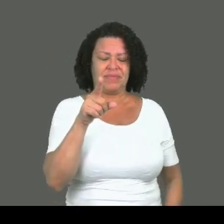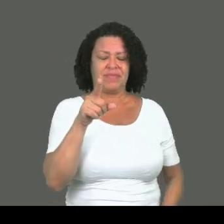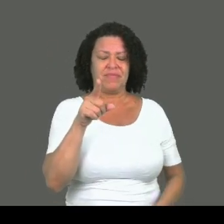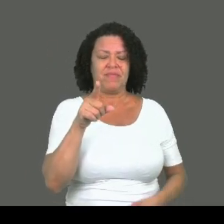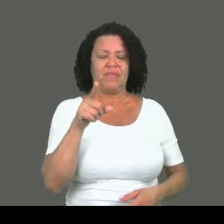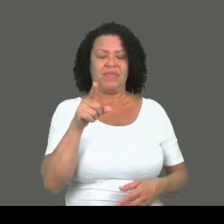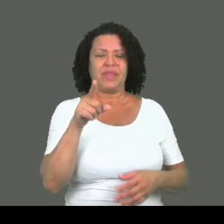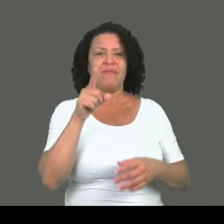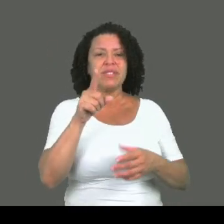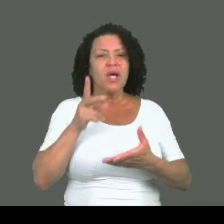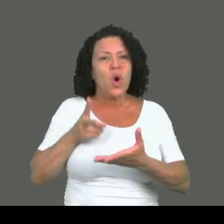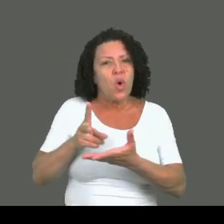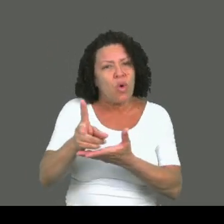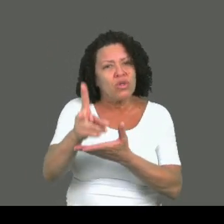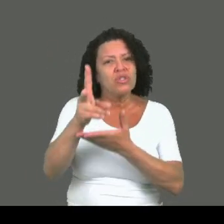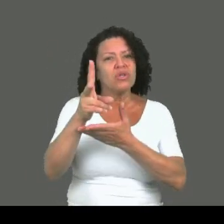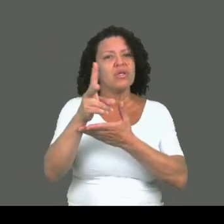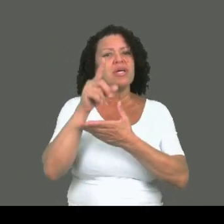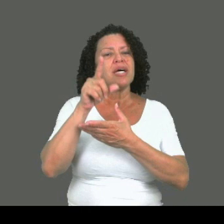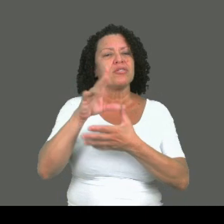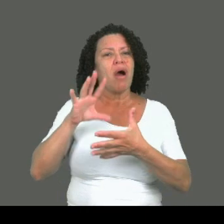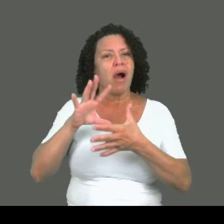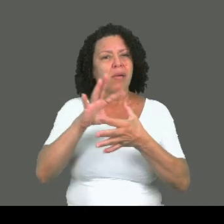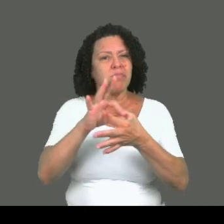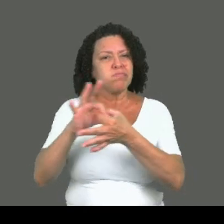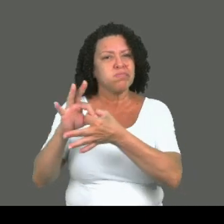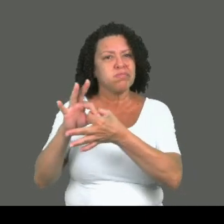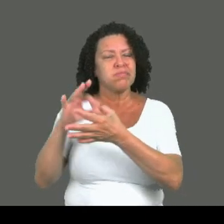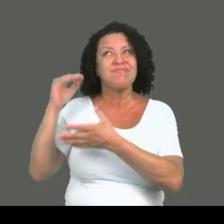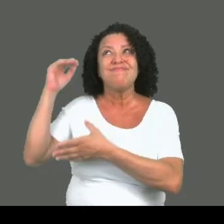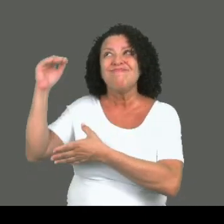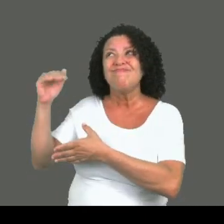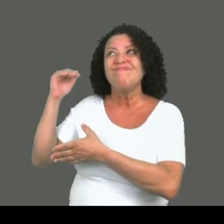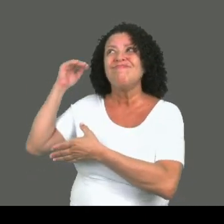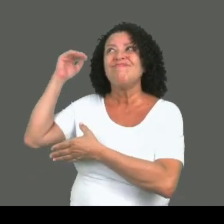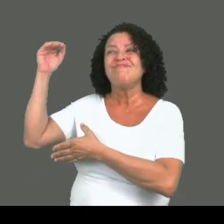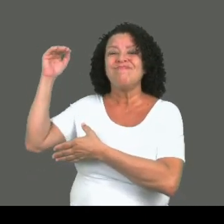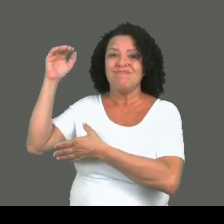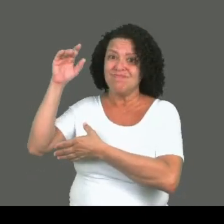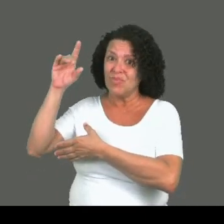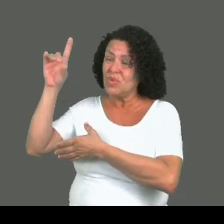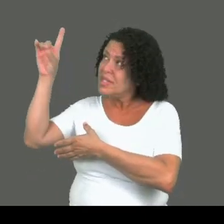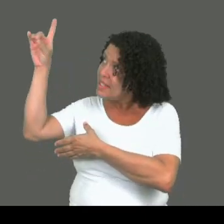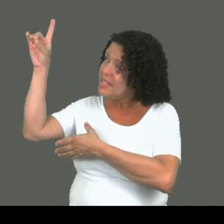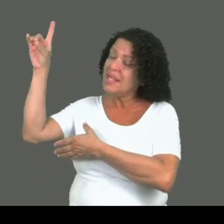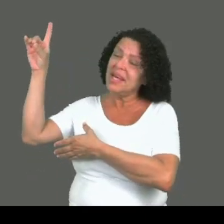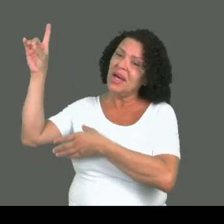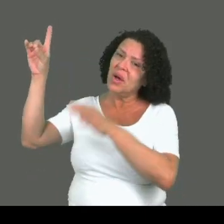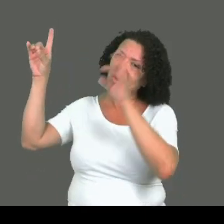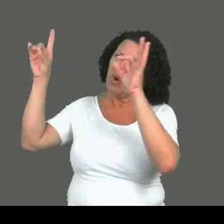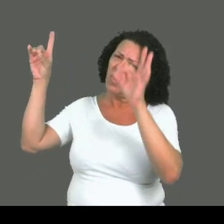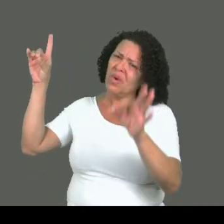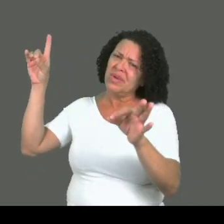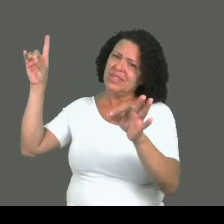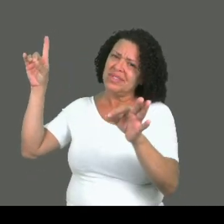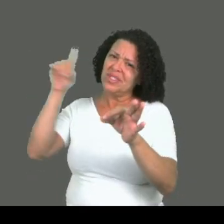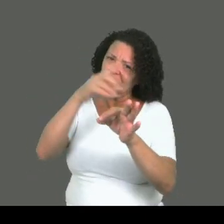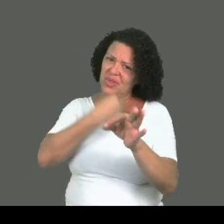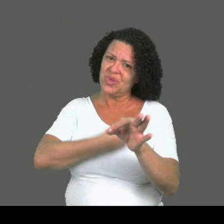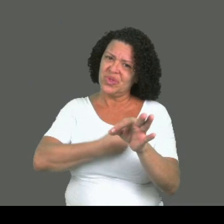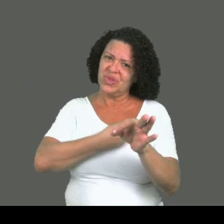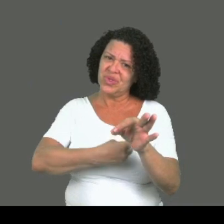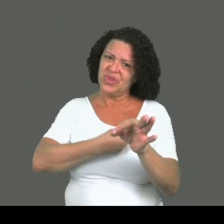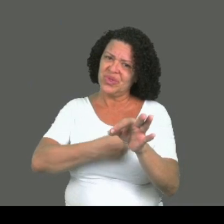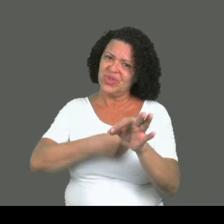dar uma continuidade a essa conexão com o mais alto, com o divino, com certeza a vida se torna um